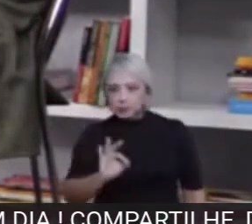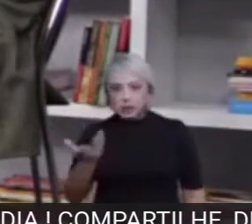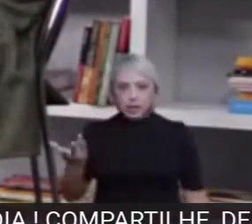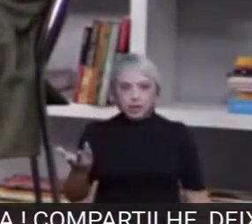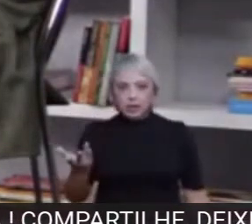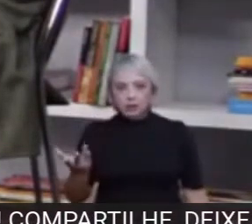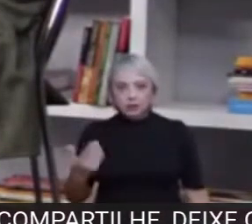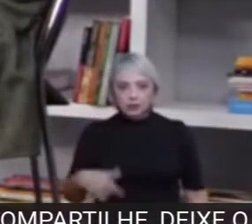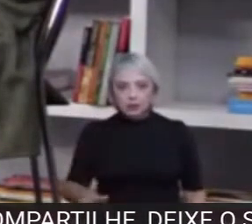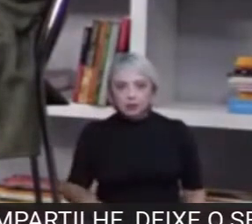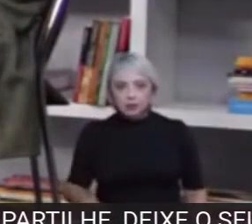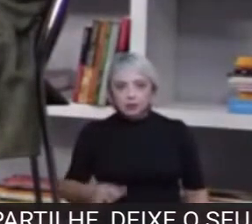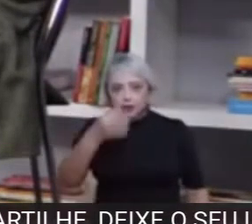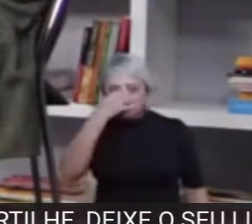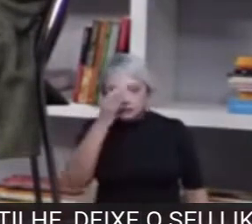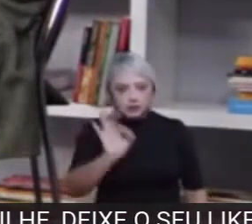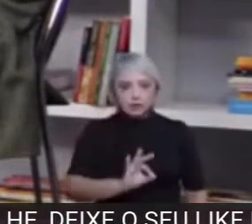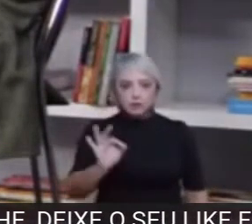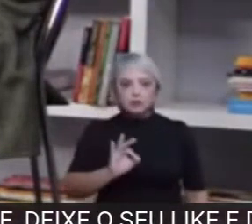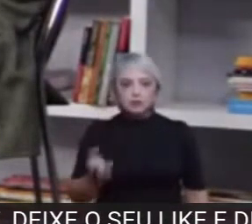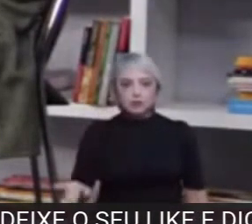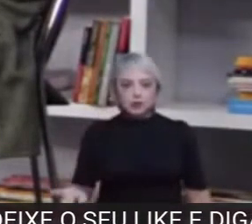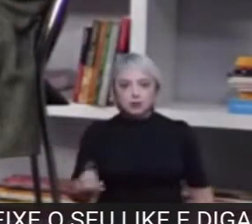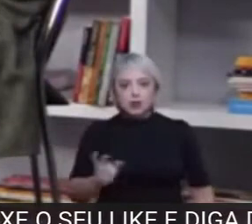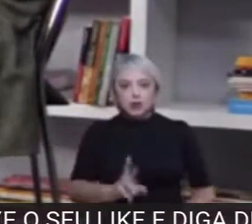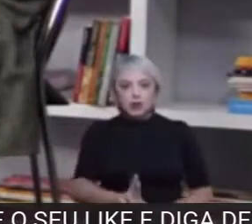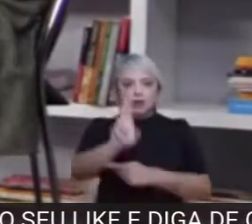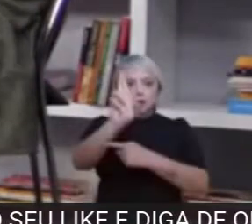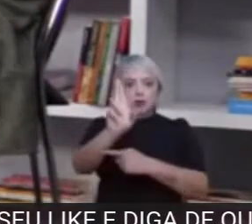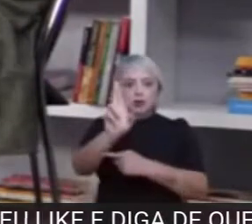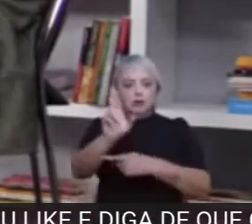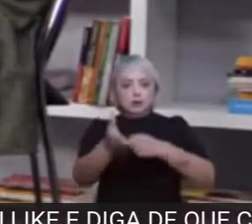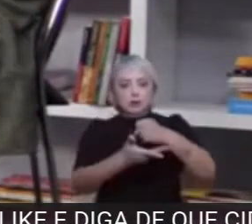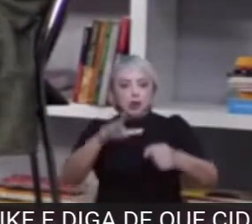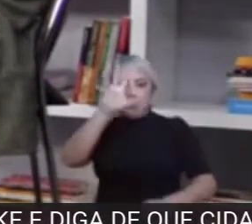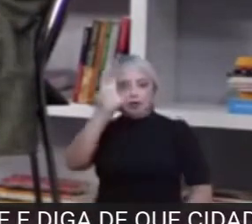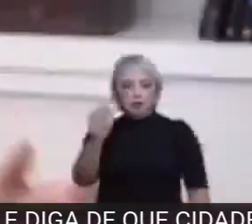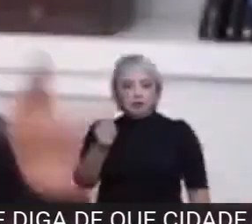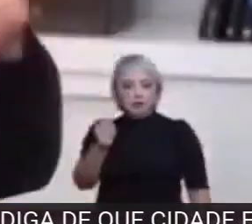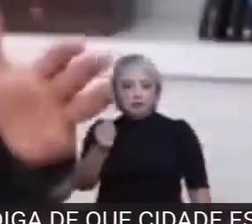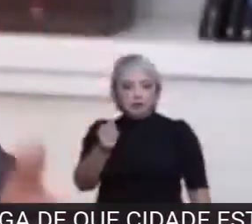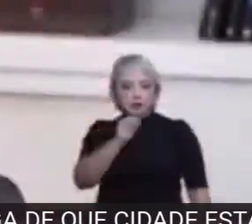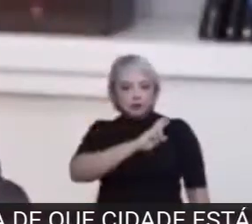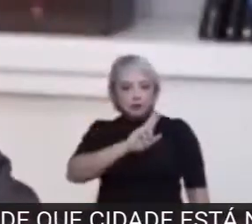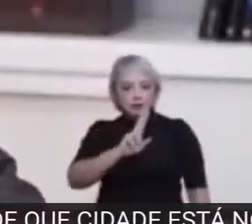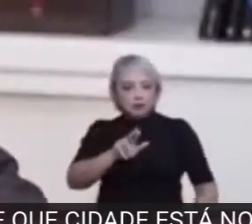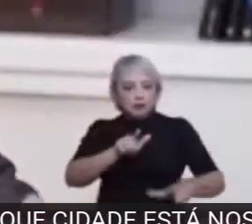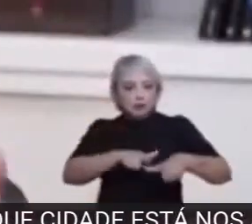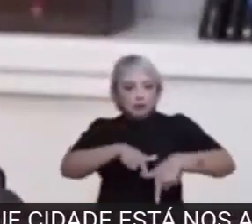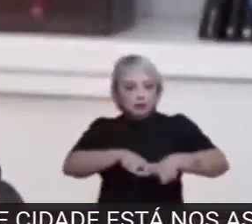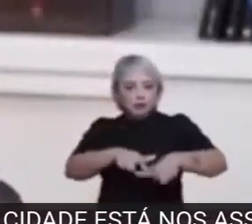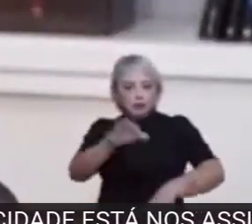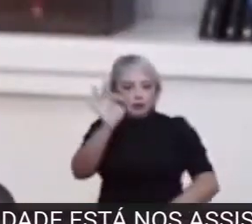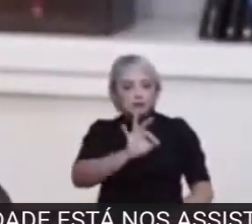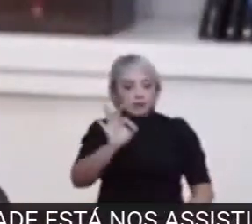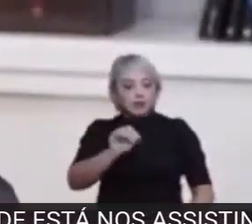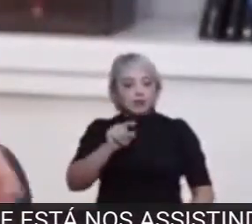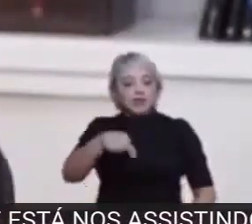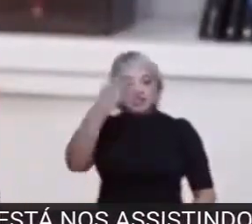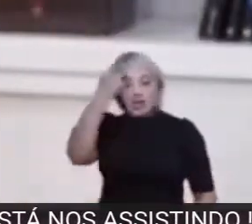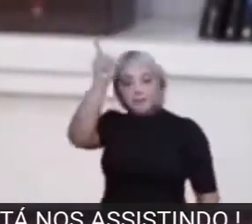100%. Um representante da matriz religiosa africana, não tem problema. Desde que o cara